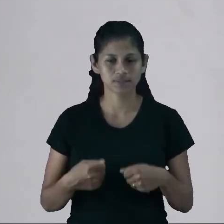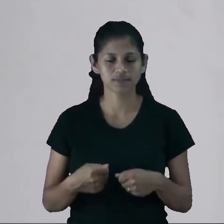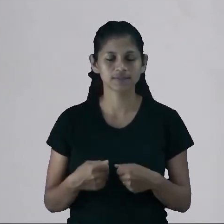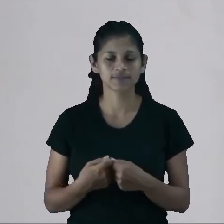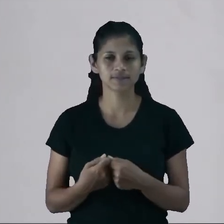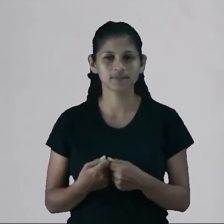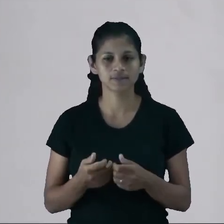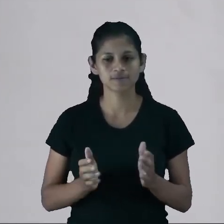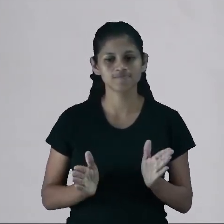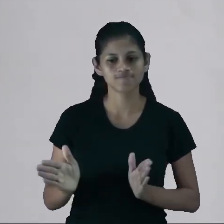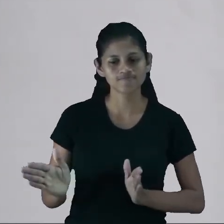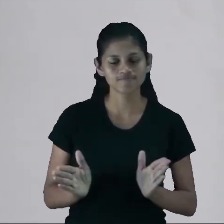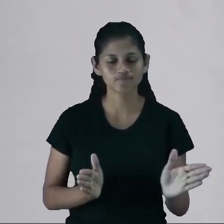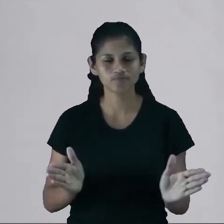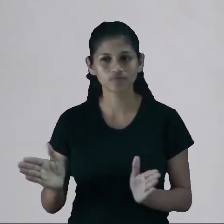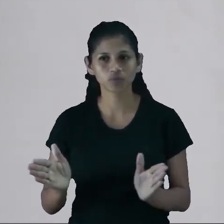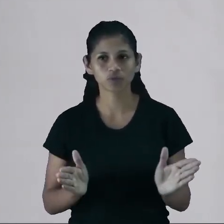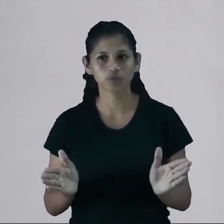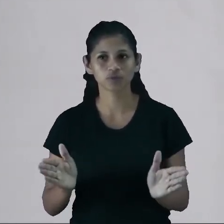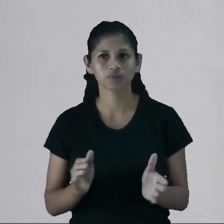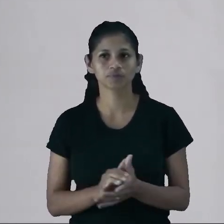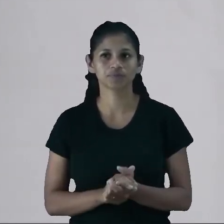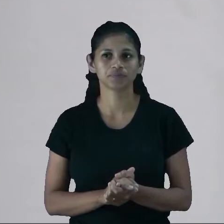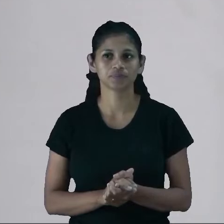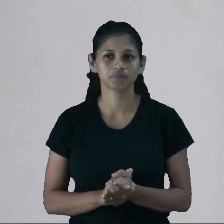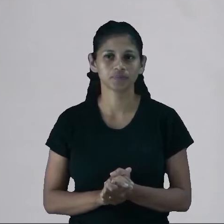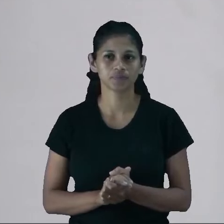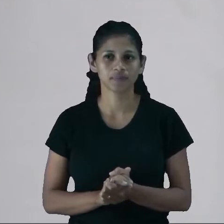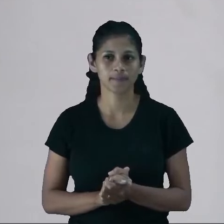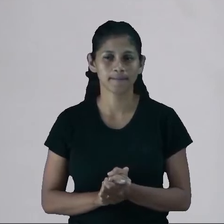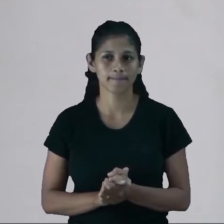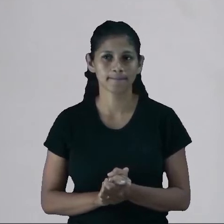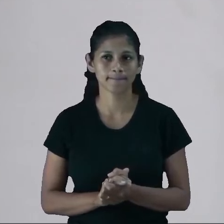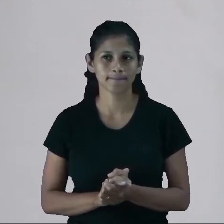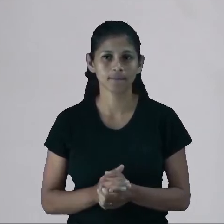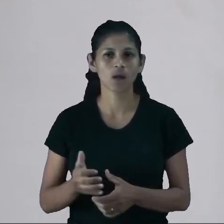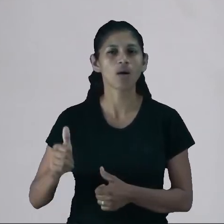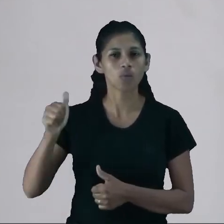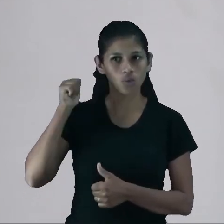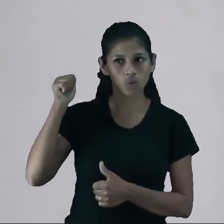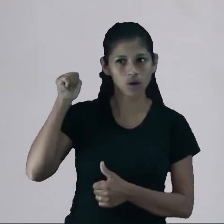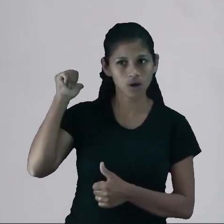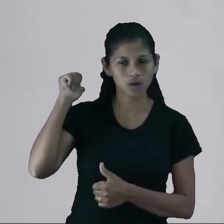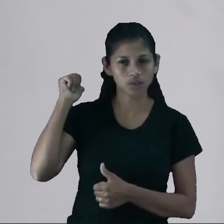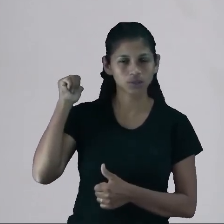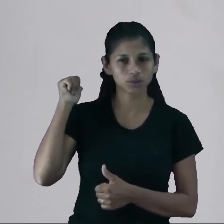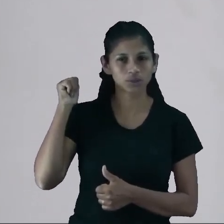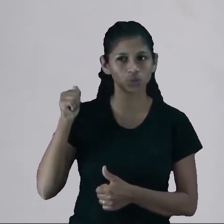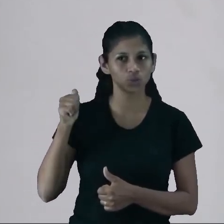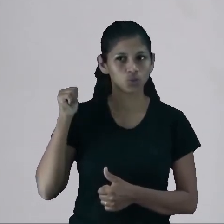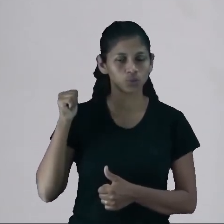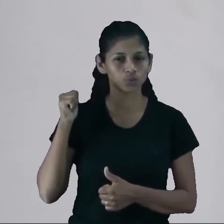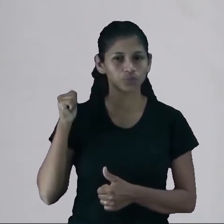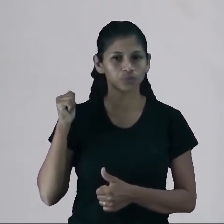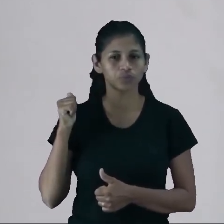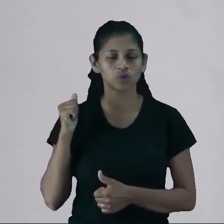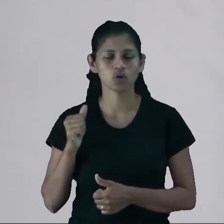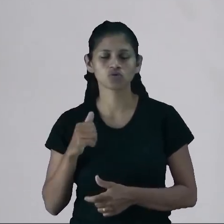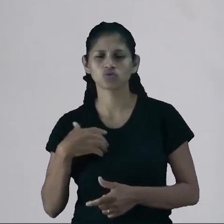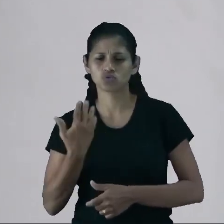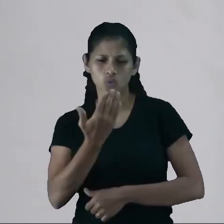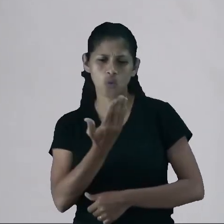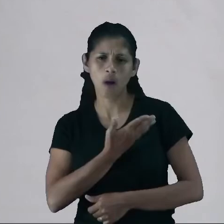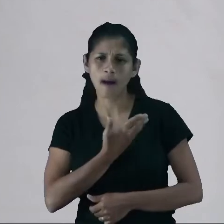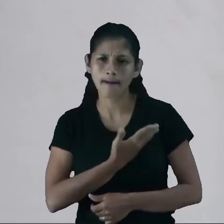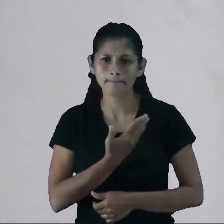né, seria uma ótima opção que tivesse, né, essa alternativa. Então, a questão de caronas também, se você vai para um local, seu colega de trabalho tem carro e